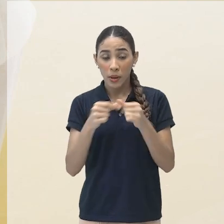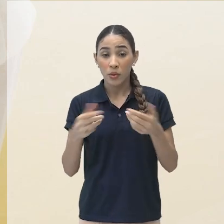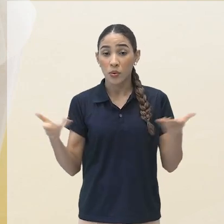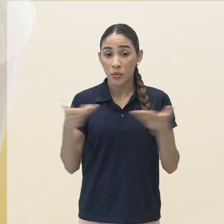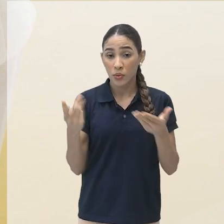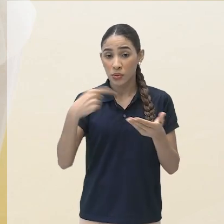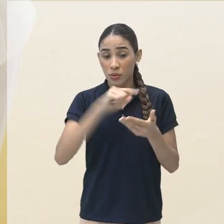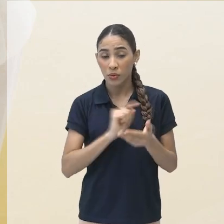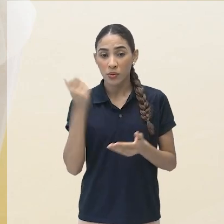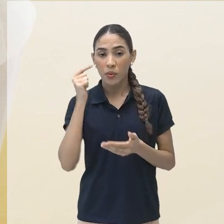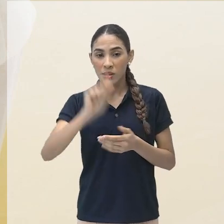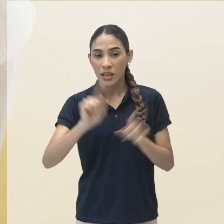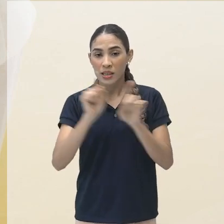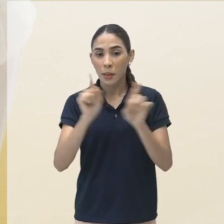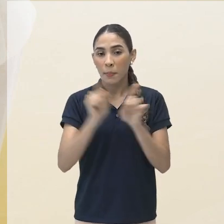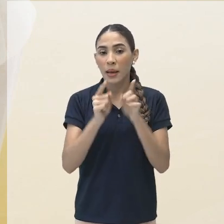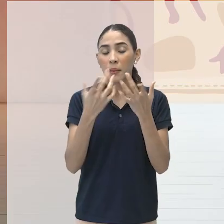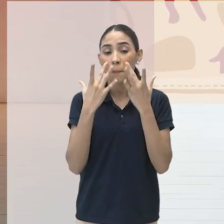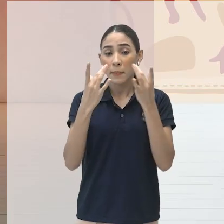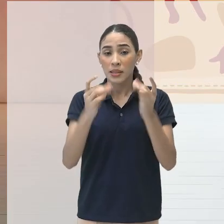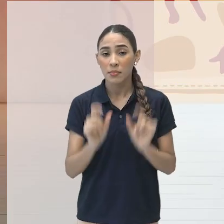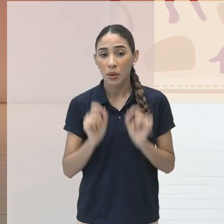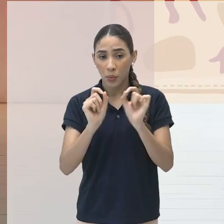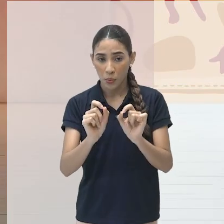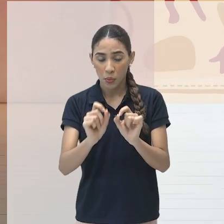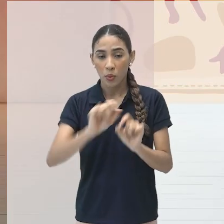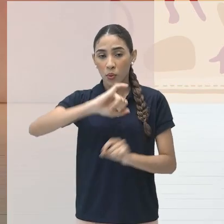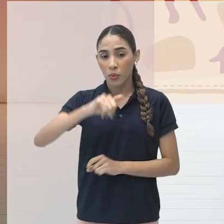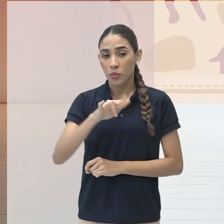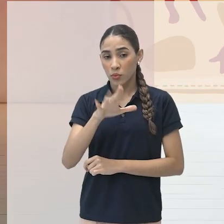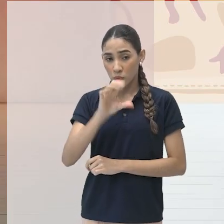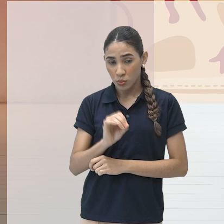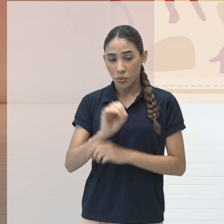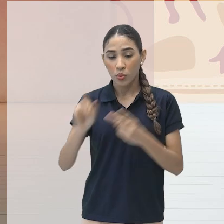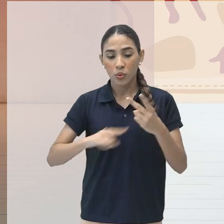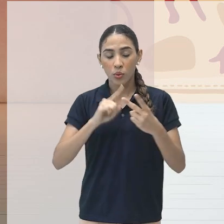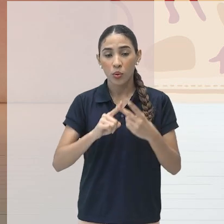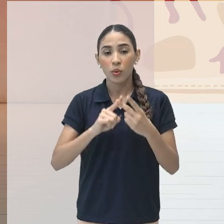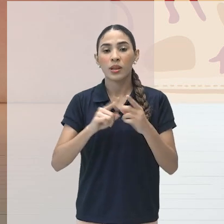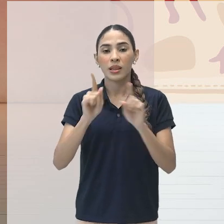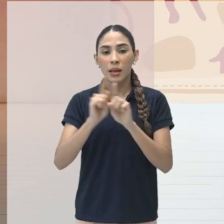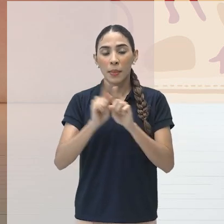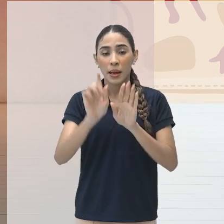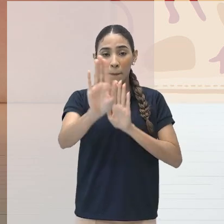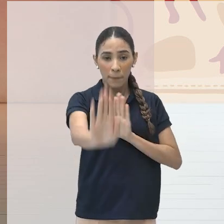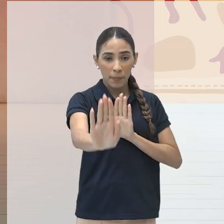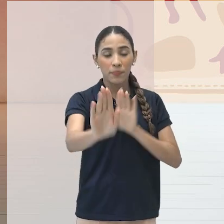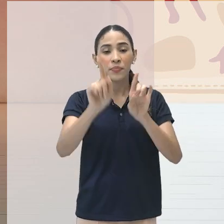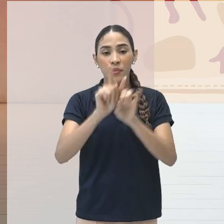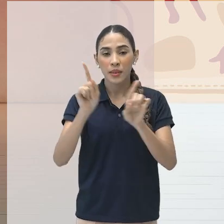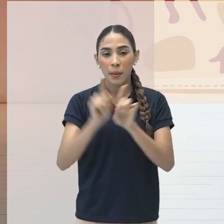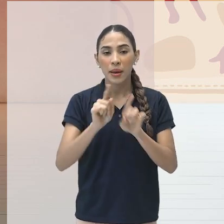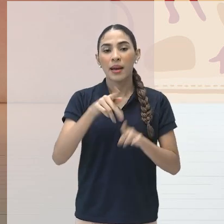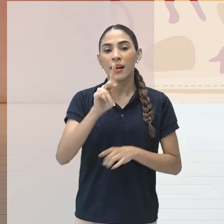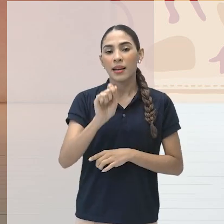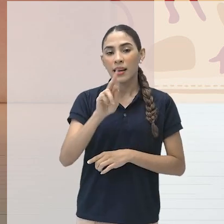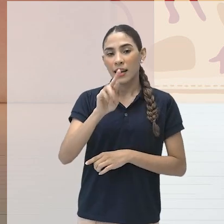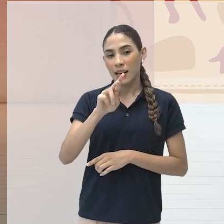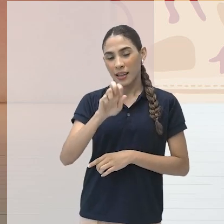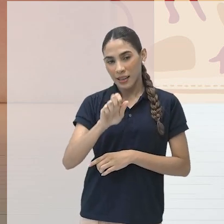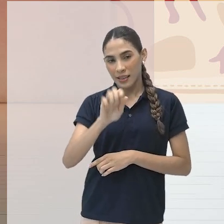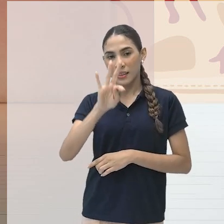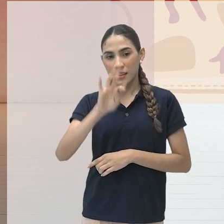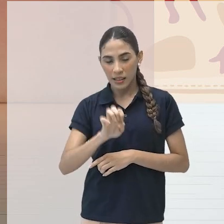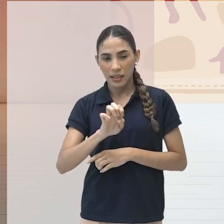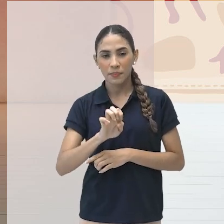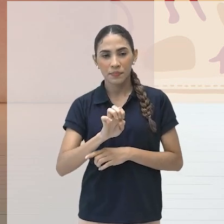hoje a gente consegue ver aí a presença do Judô, do Karatê e do Kung Fu em